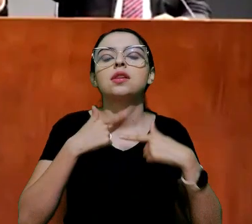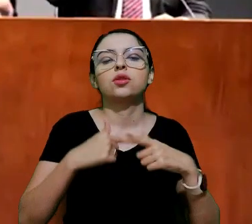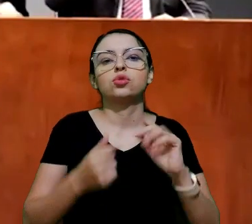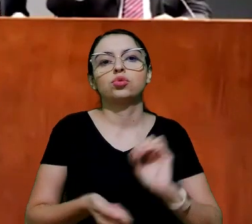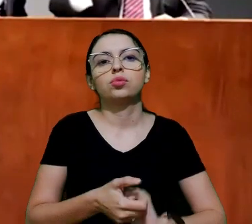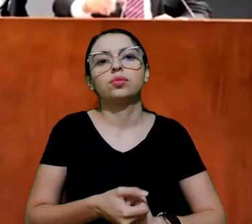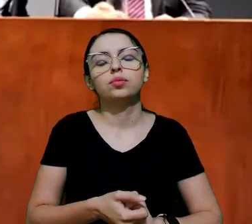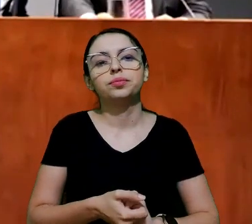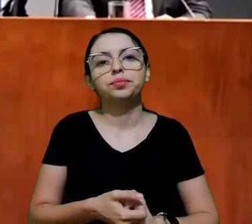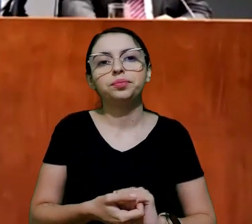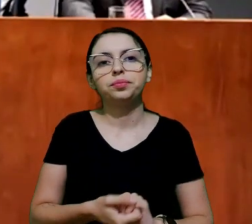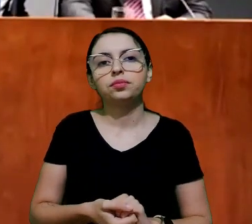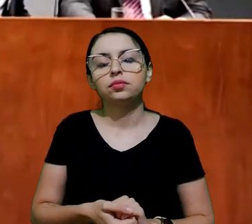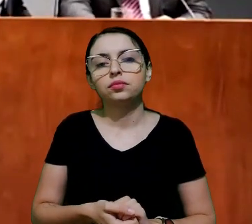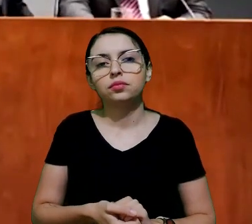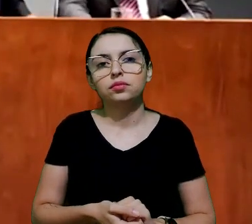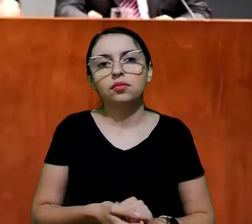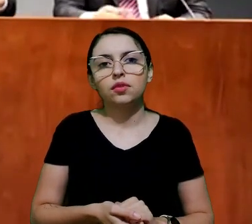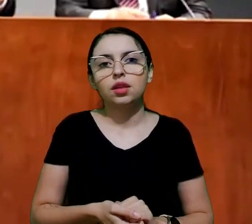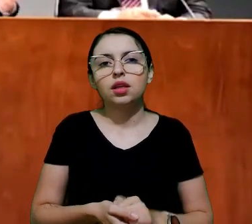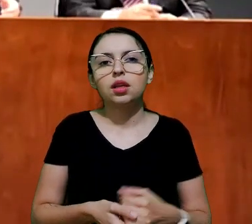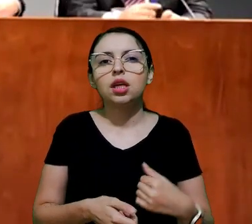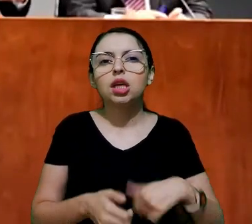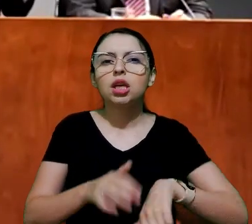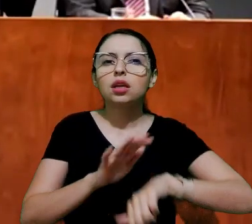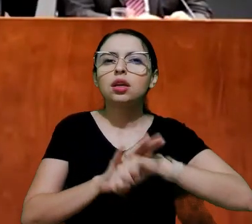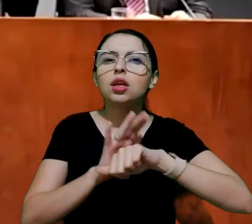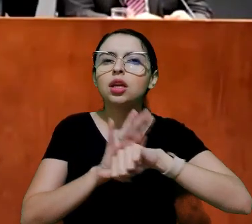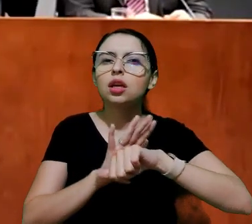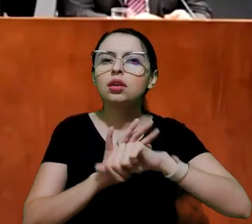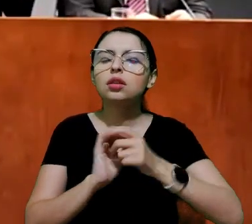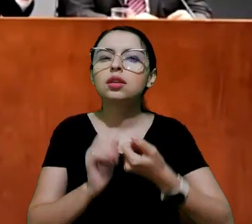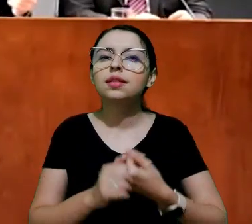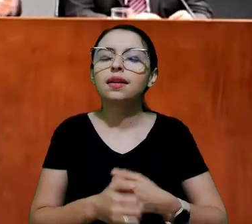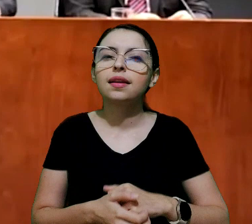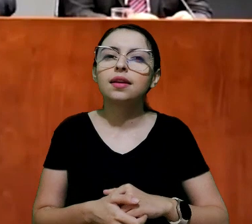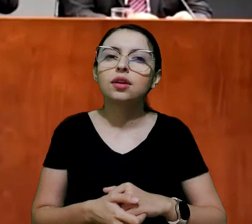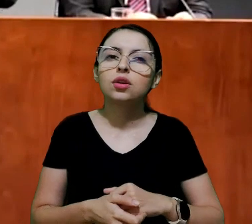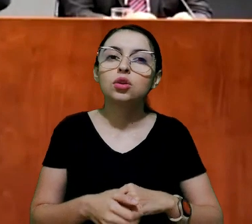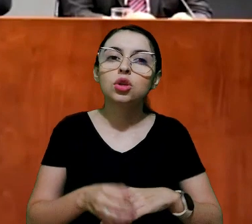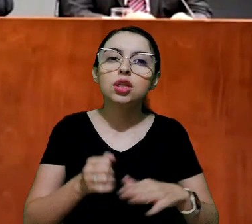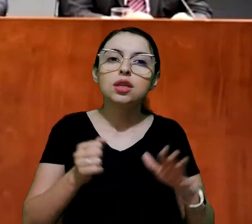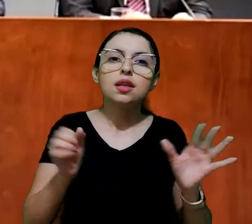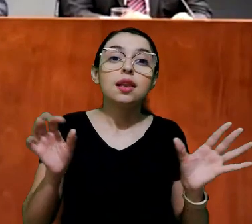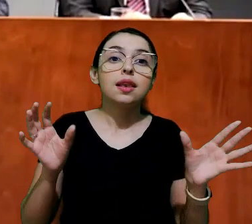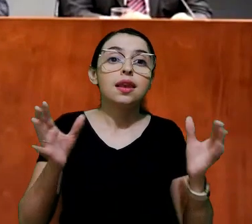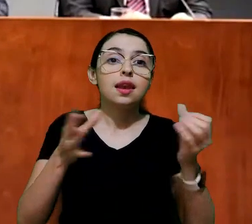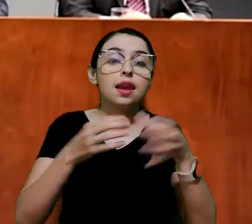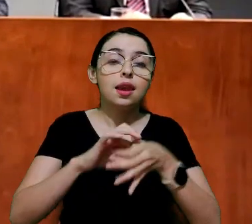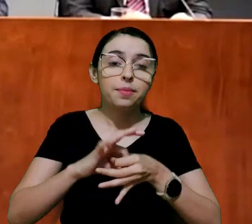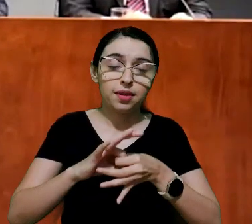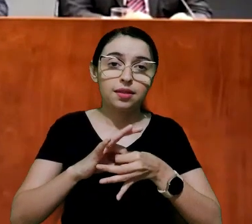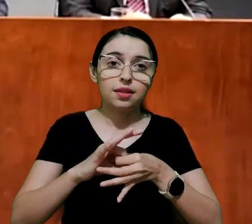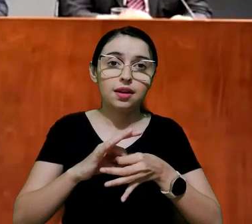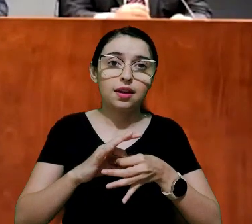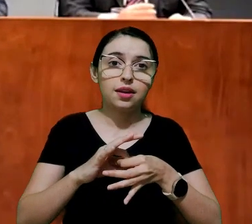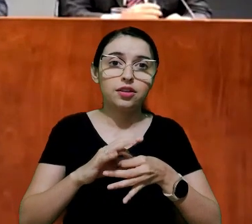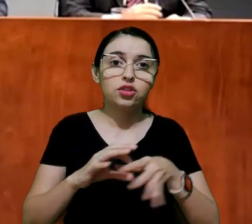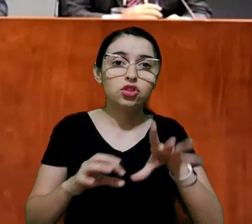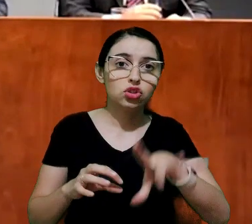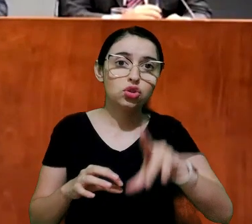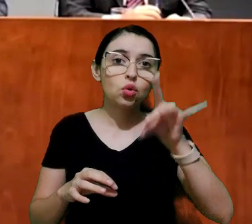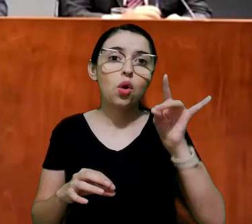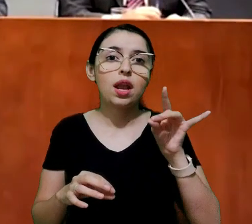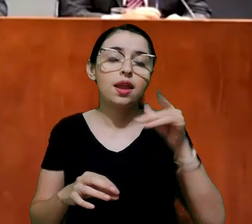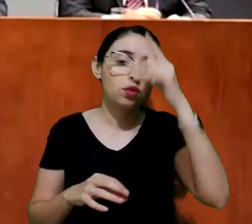qualquer outra, transmitir a sua vontade, ou não possa transmitir a sua vontade. Então, a questão que se coloca da inconstitucionalidade, por isso está no Supremo,